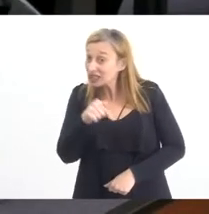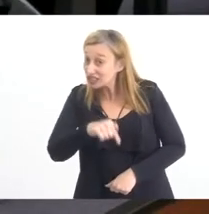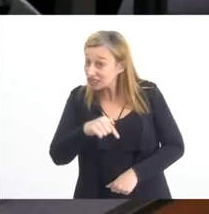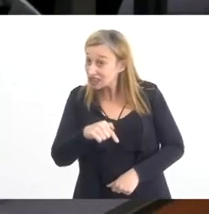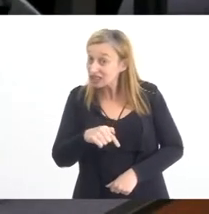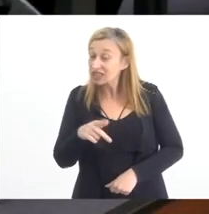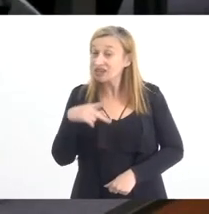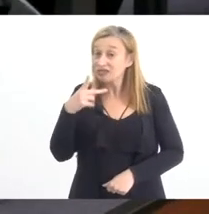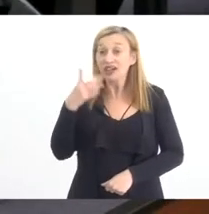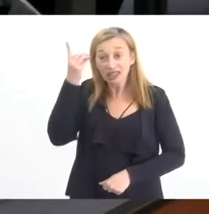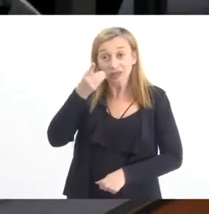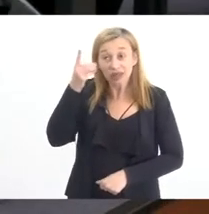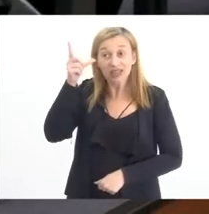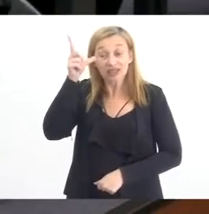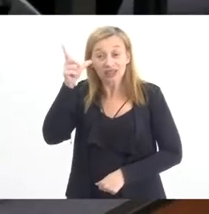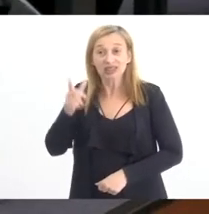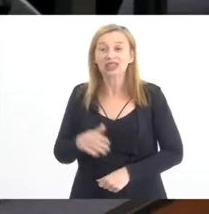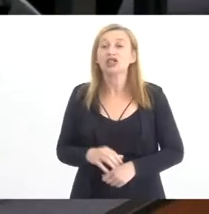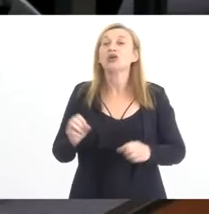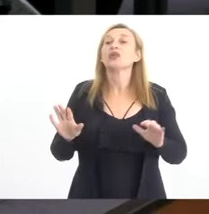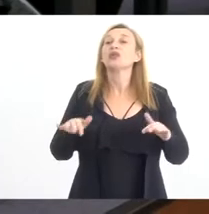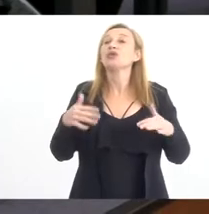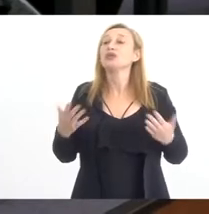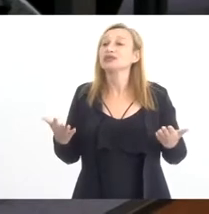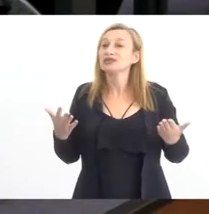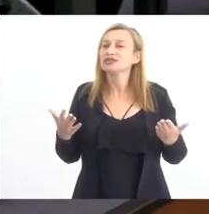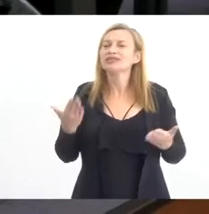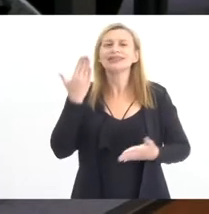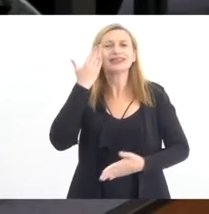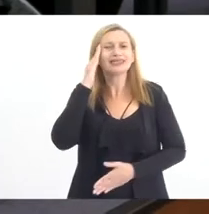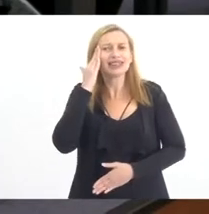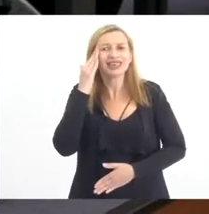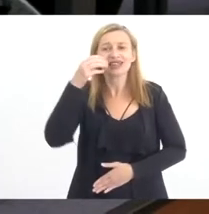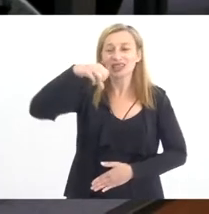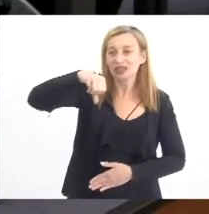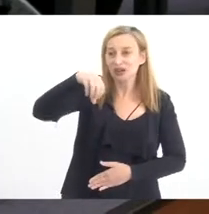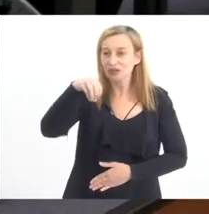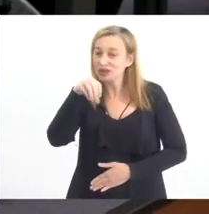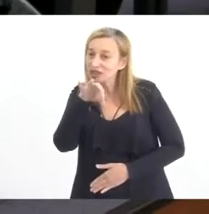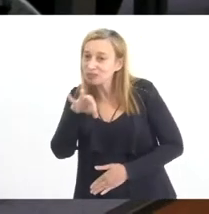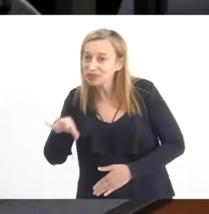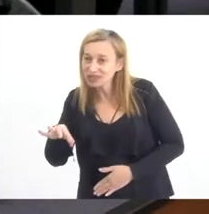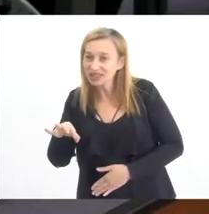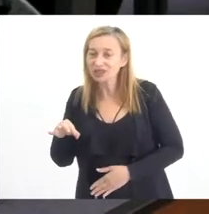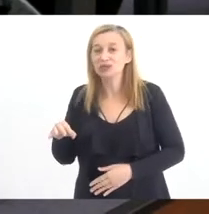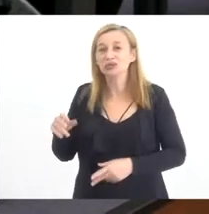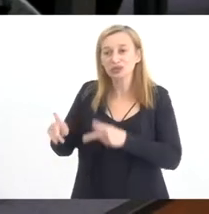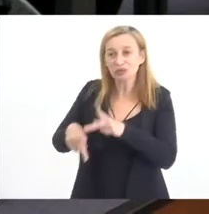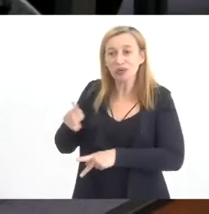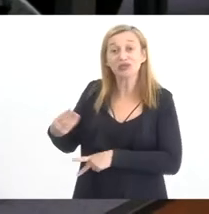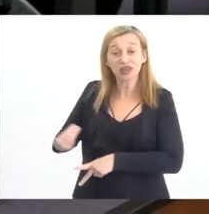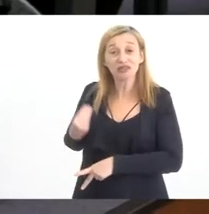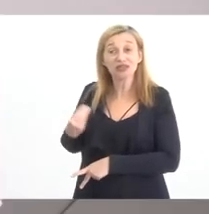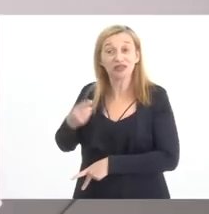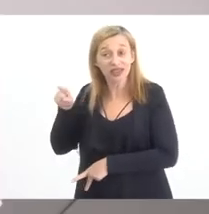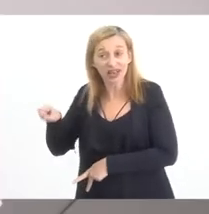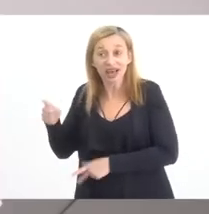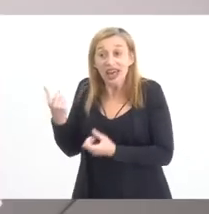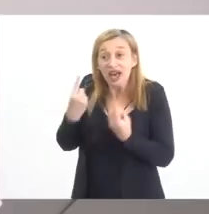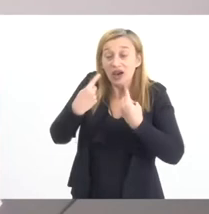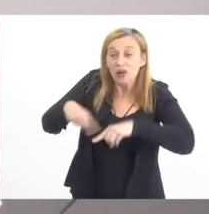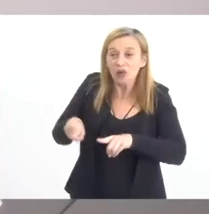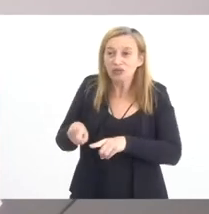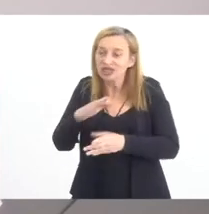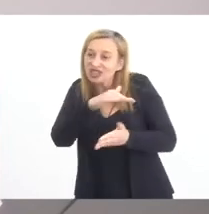corroboro as palavras da deputada Lucinha quando entendo que 90%, no mínimo, da população da Zona Oeste é contra